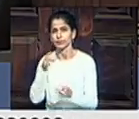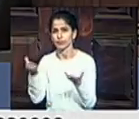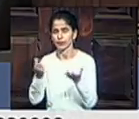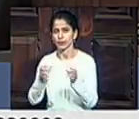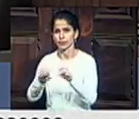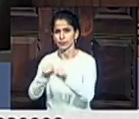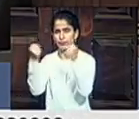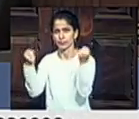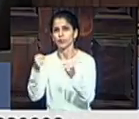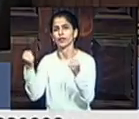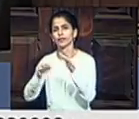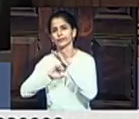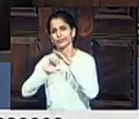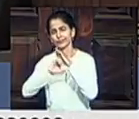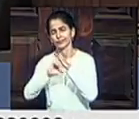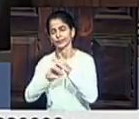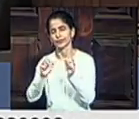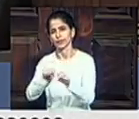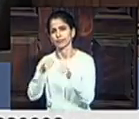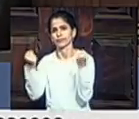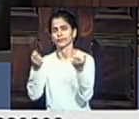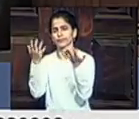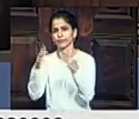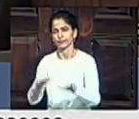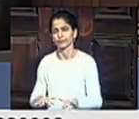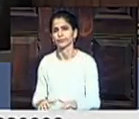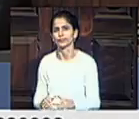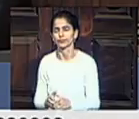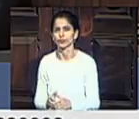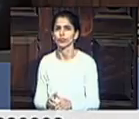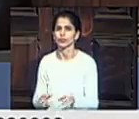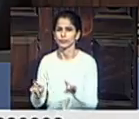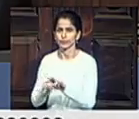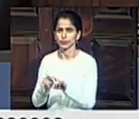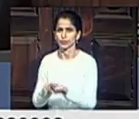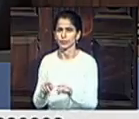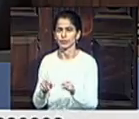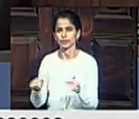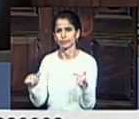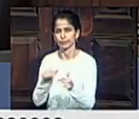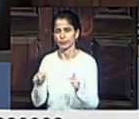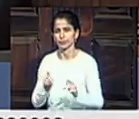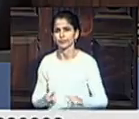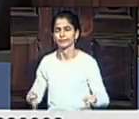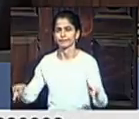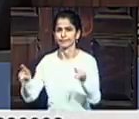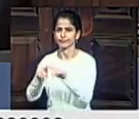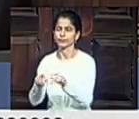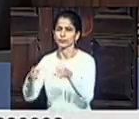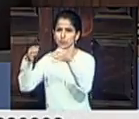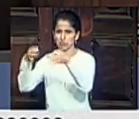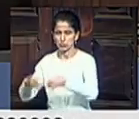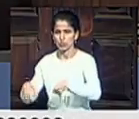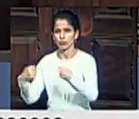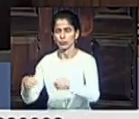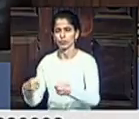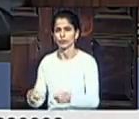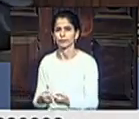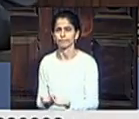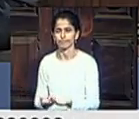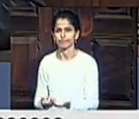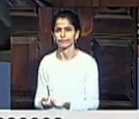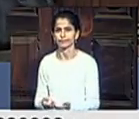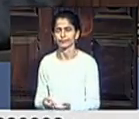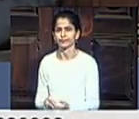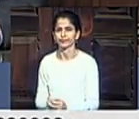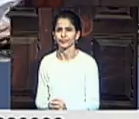o setor privado também, isso nós não podemos aceitar e temos que resgatar o setor público da maneira correta e não é punindo o servidor público. Obrigado,